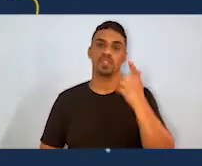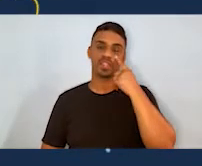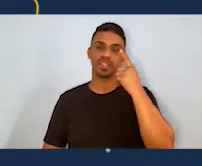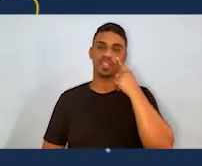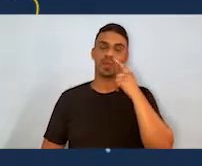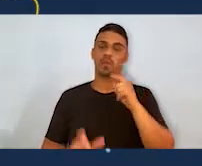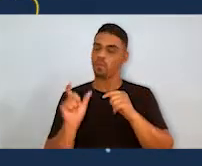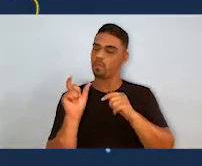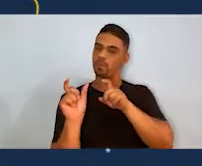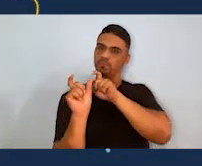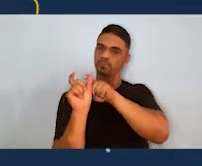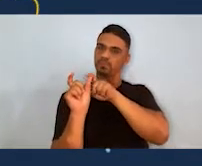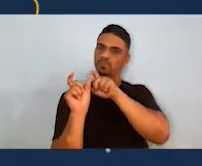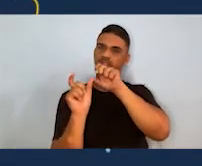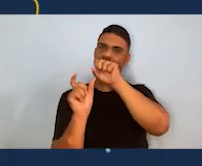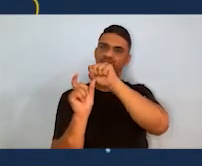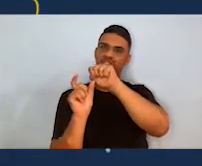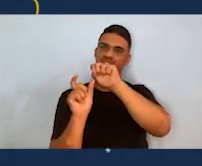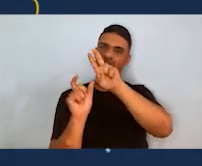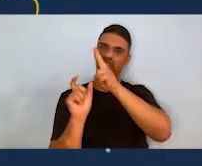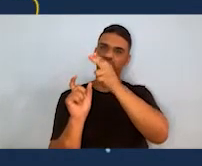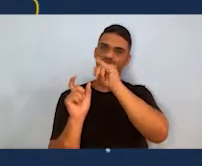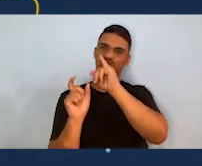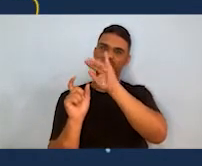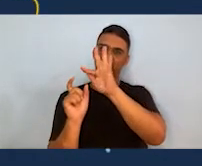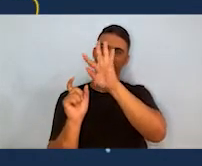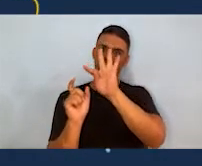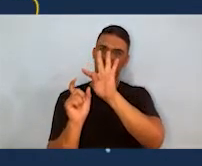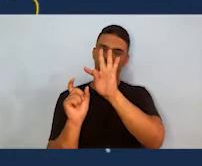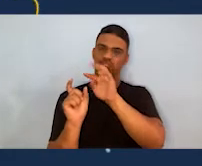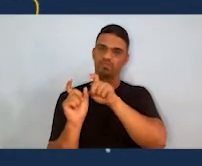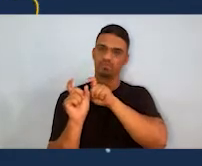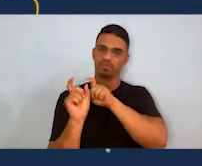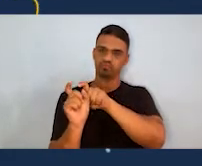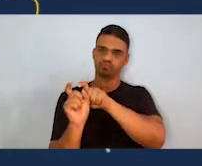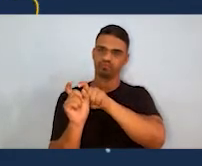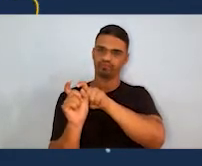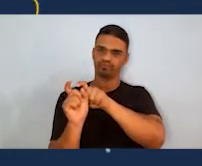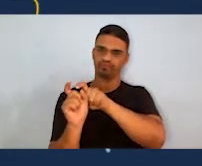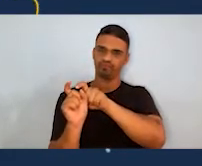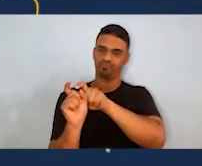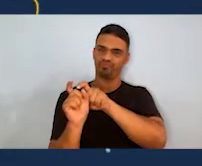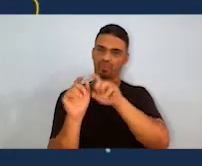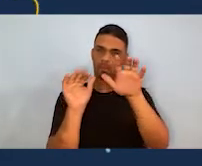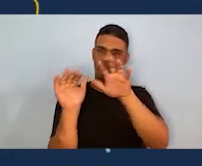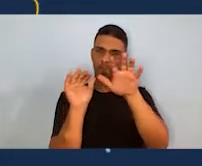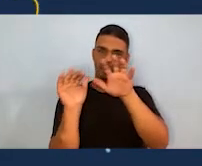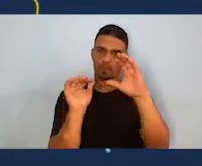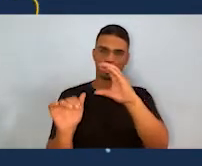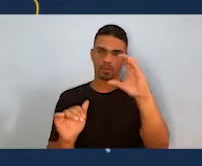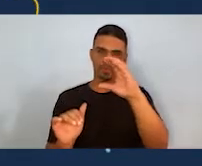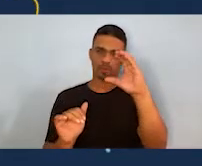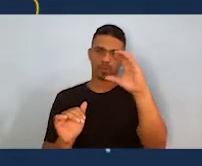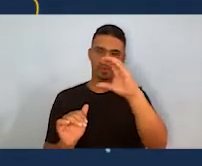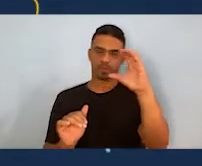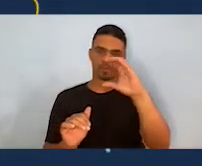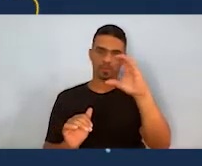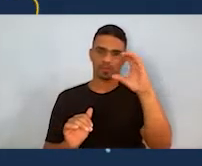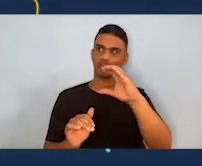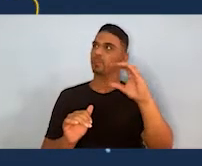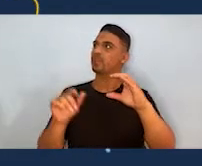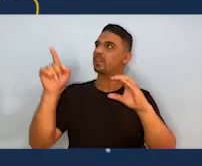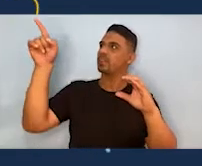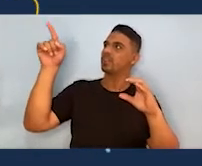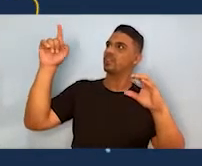Segurando o Shift, a gente move o conteúdo. O que eu fiz aqui? Aqui eu deixei a maçãzinha